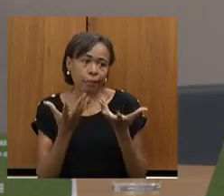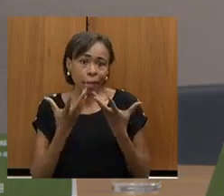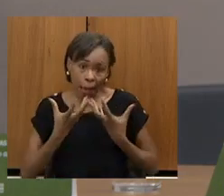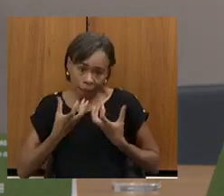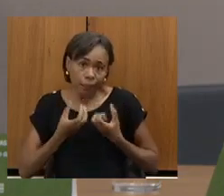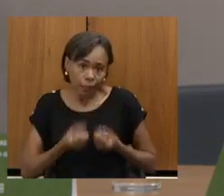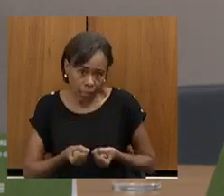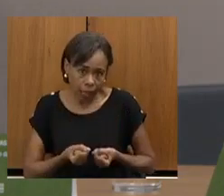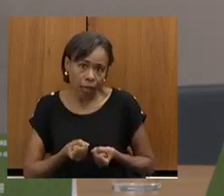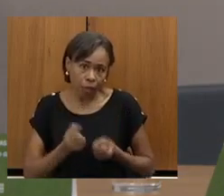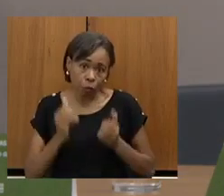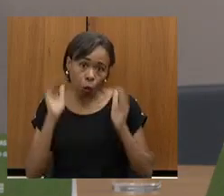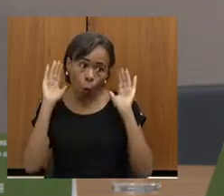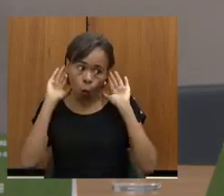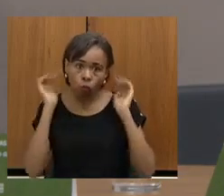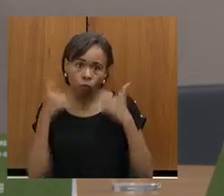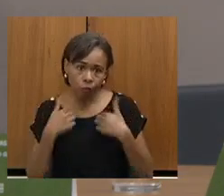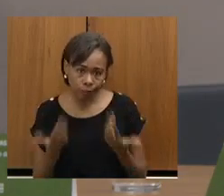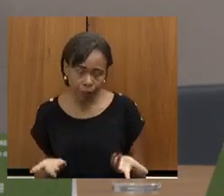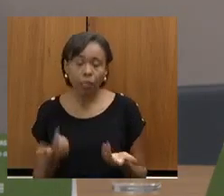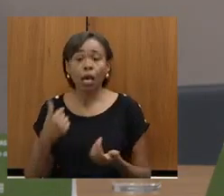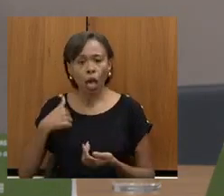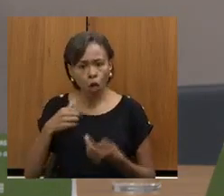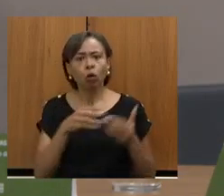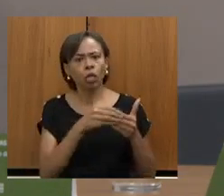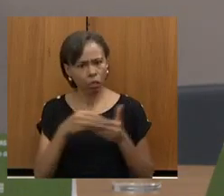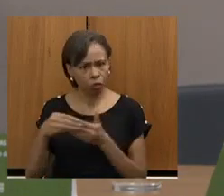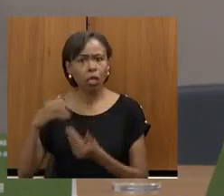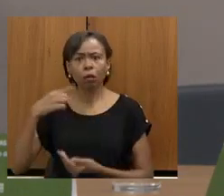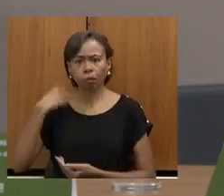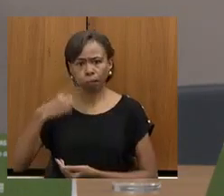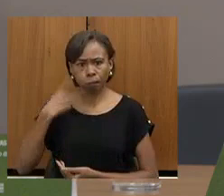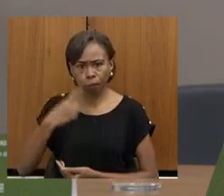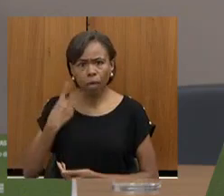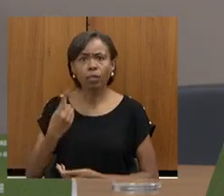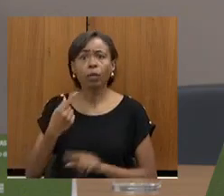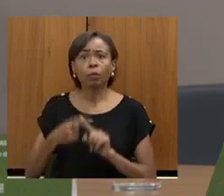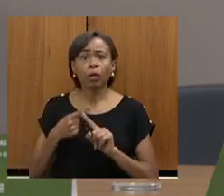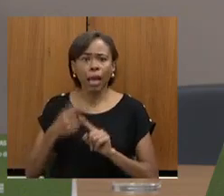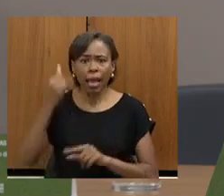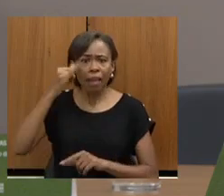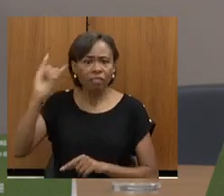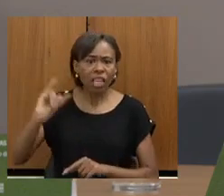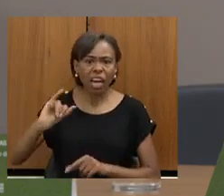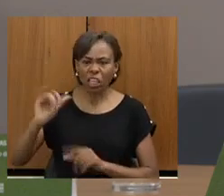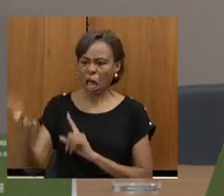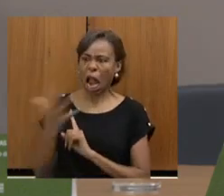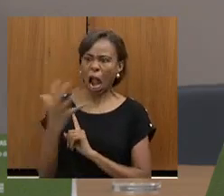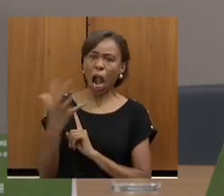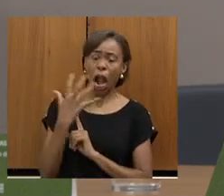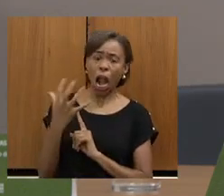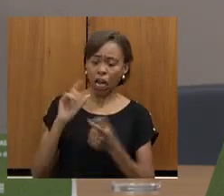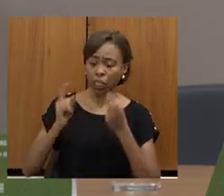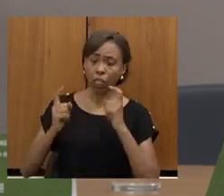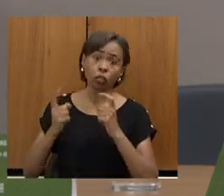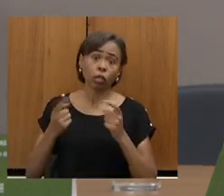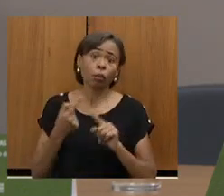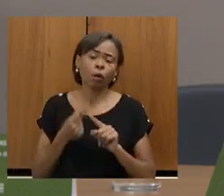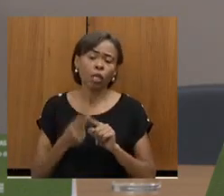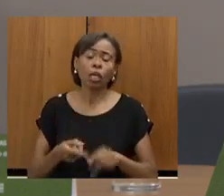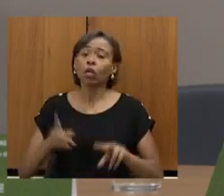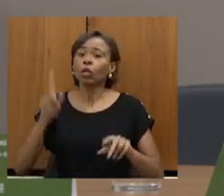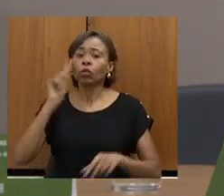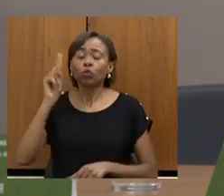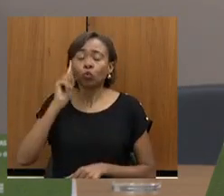mas eu levei minhas advogadas só para eu não ser engolida na reunião, porque todas as reuniões que eu tive desde o início do